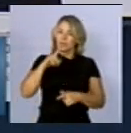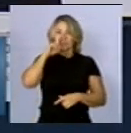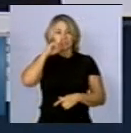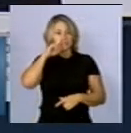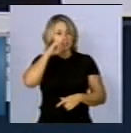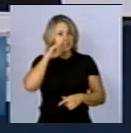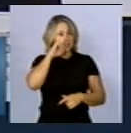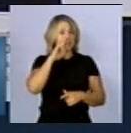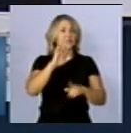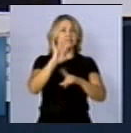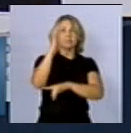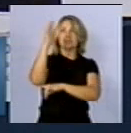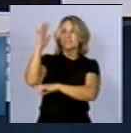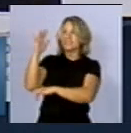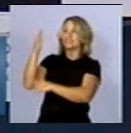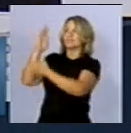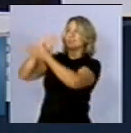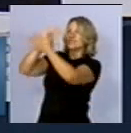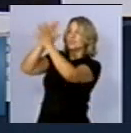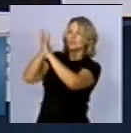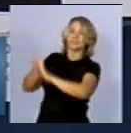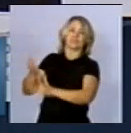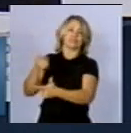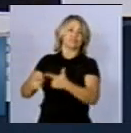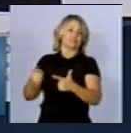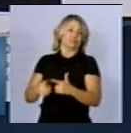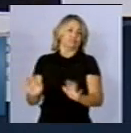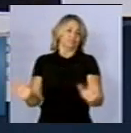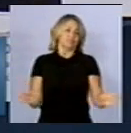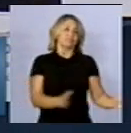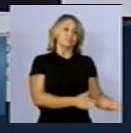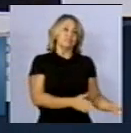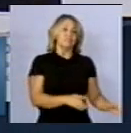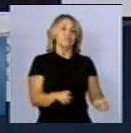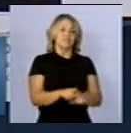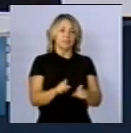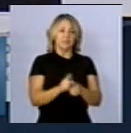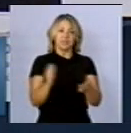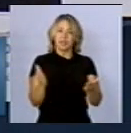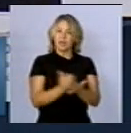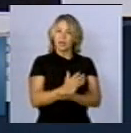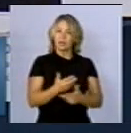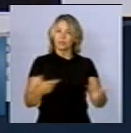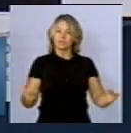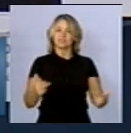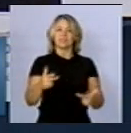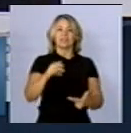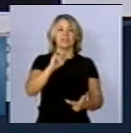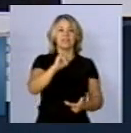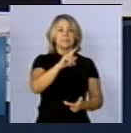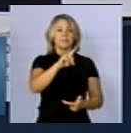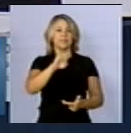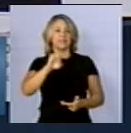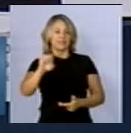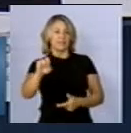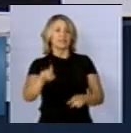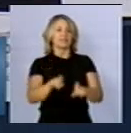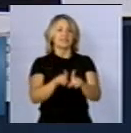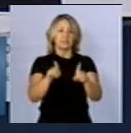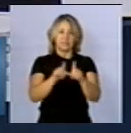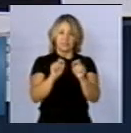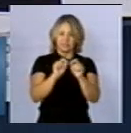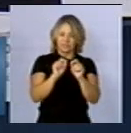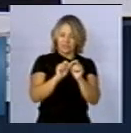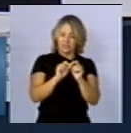paisagísticos que o empreendimento acarreta mesmo nos casos em que a ep é empresa de pesquisa energética